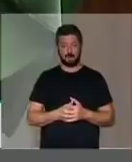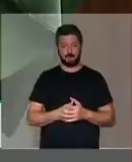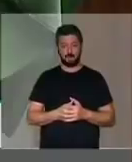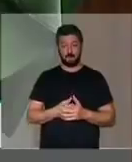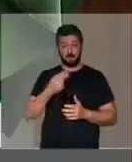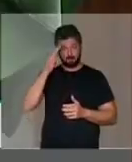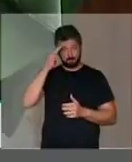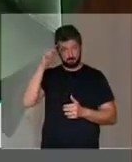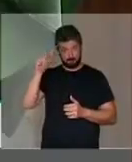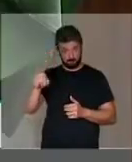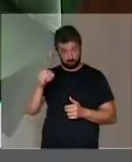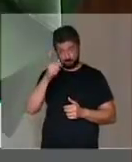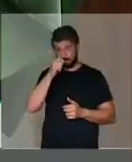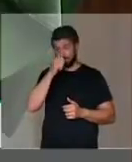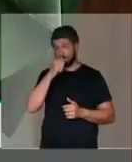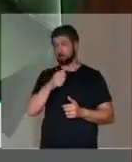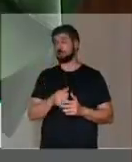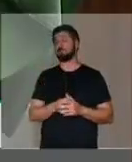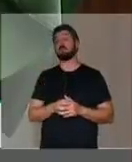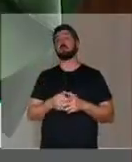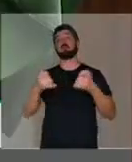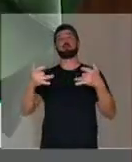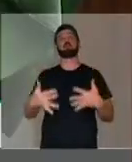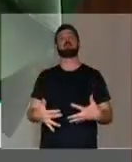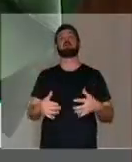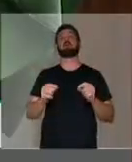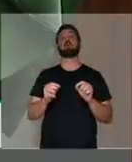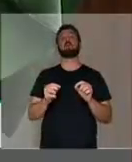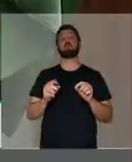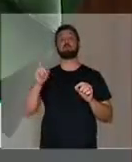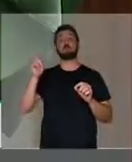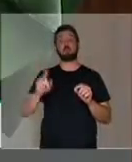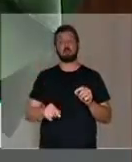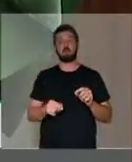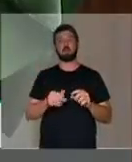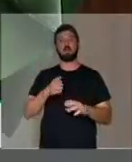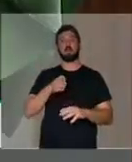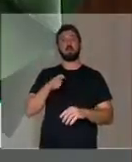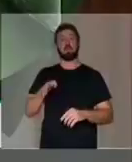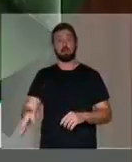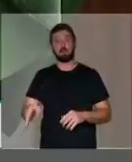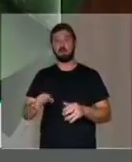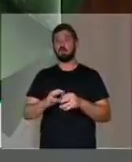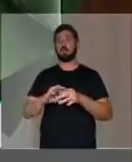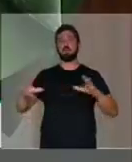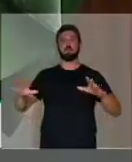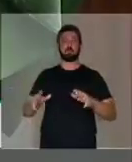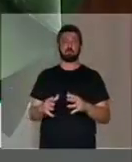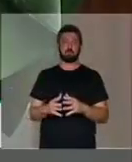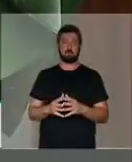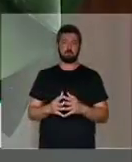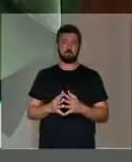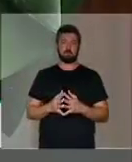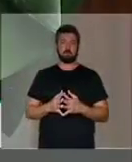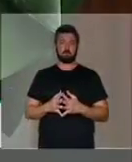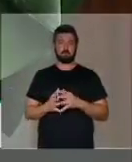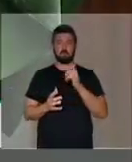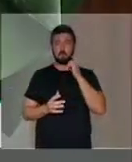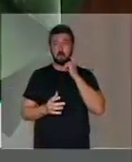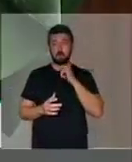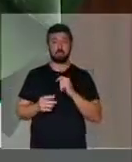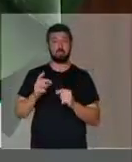Tal hipótese é classificada pela doutrina como caso de intervenção espontânea a se realizar